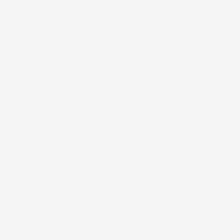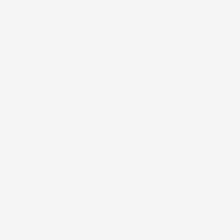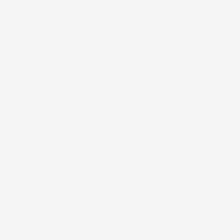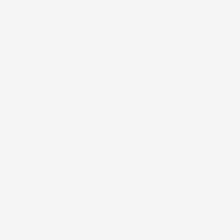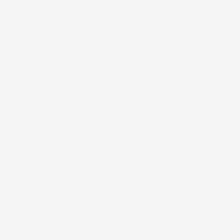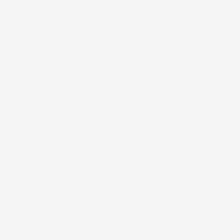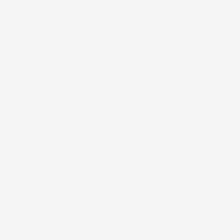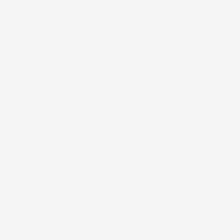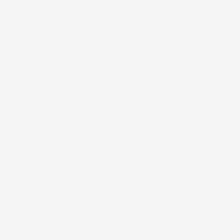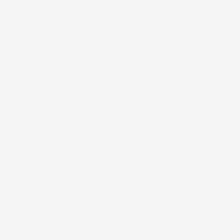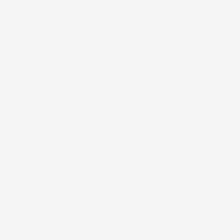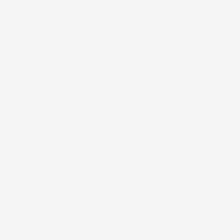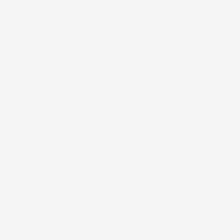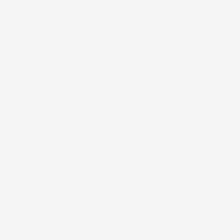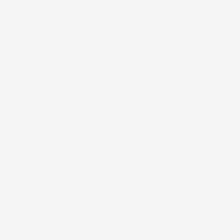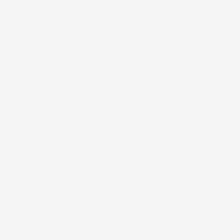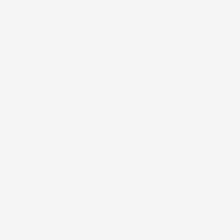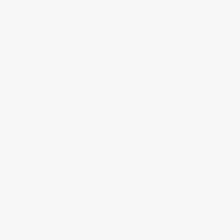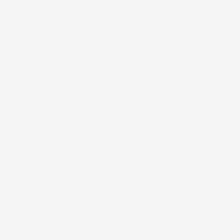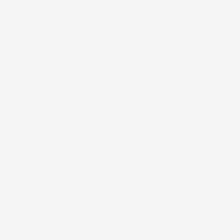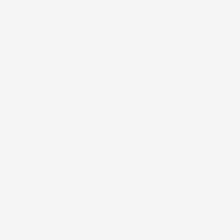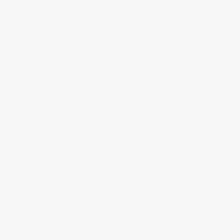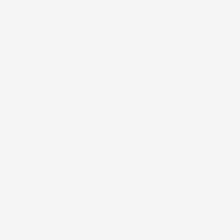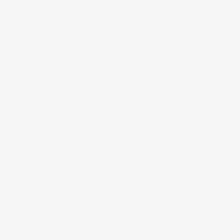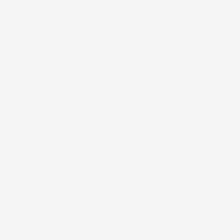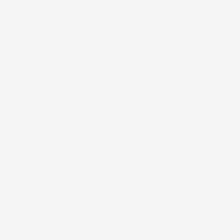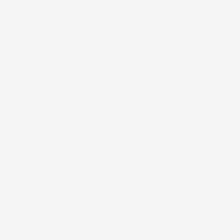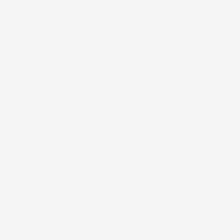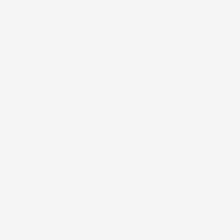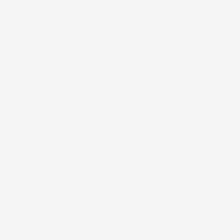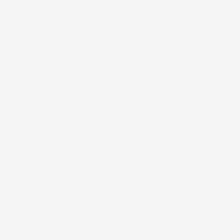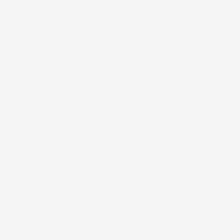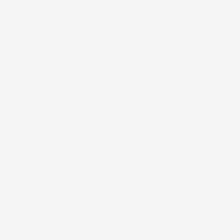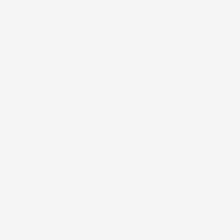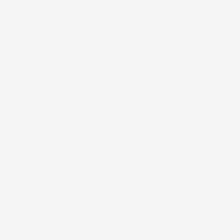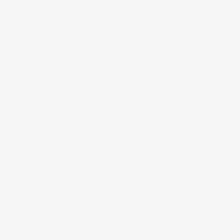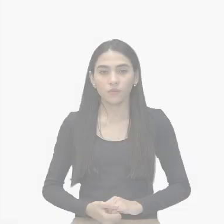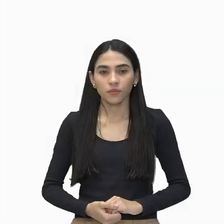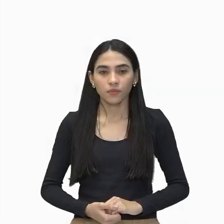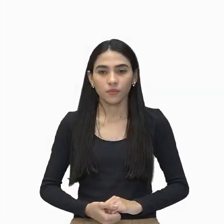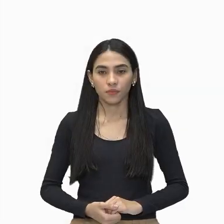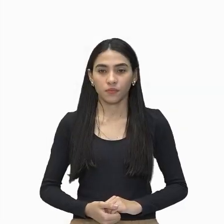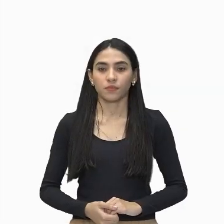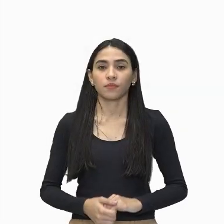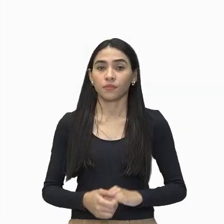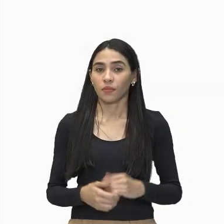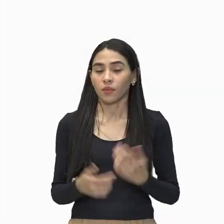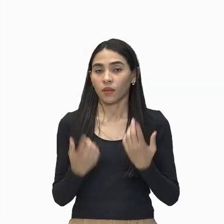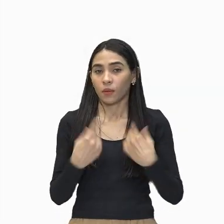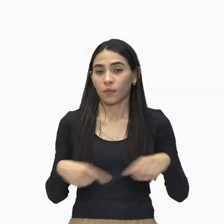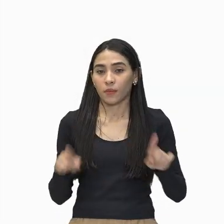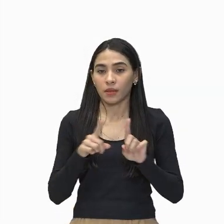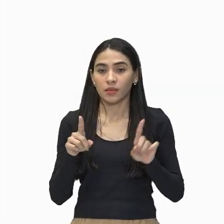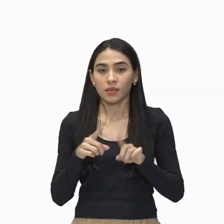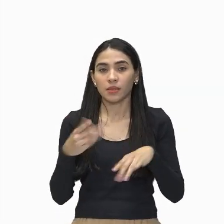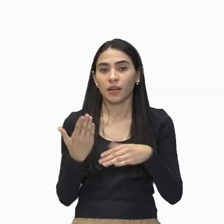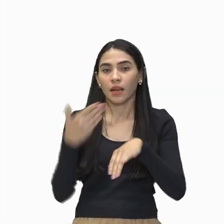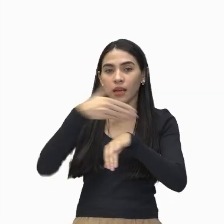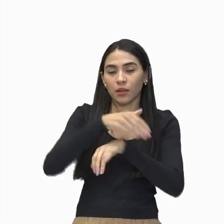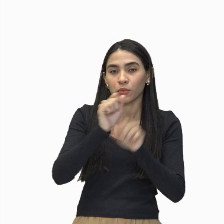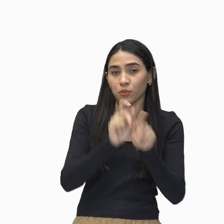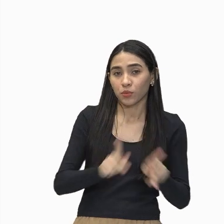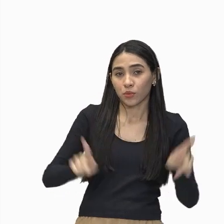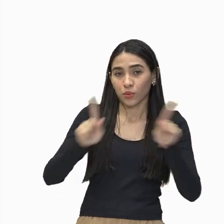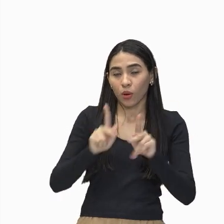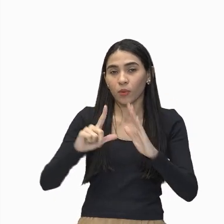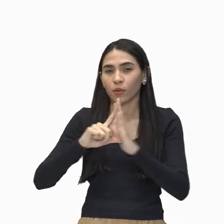nossas casas, né? A gente nem pede mais, a gente não precisa ir mais lá no shopping, na loja, ou